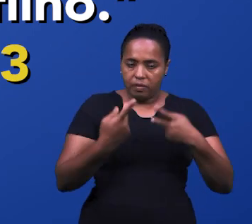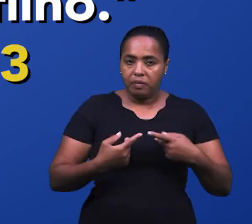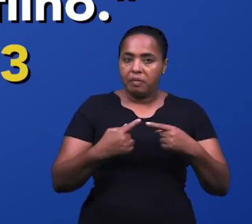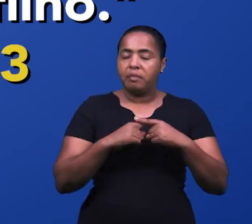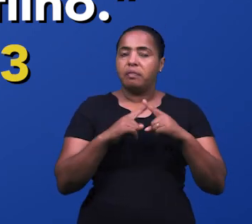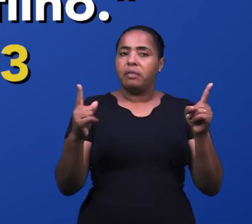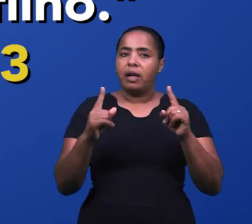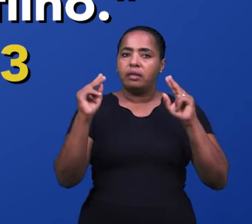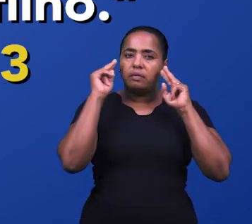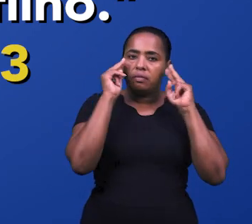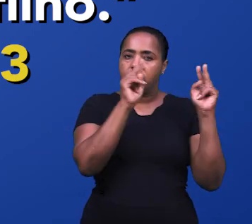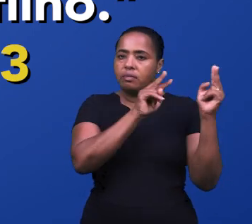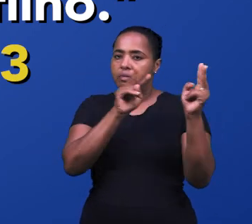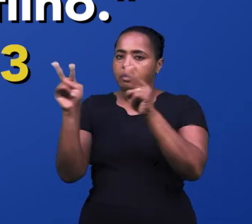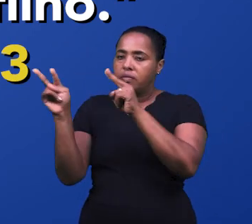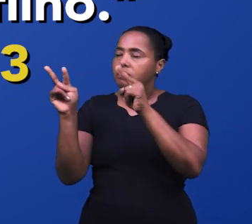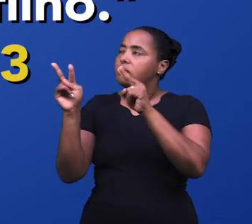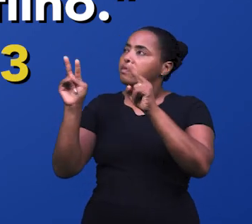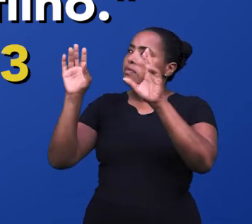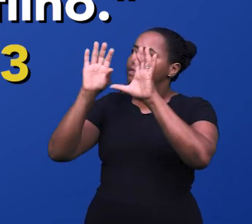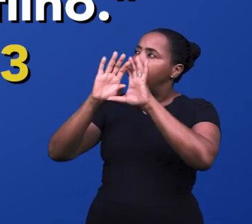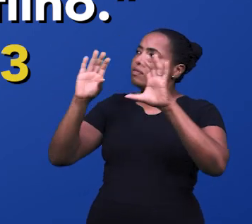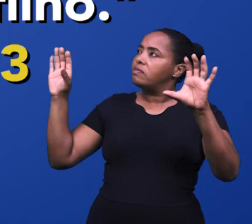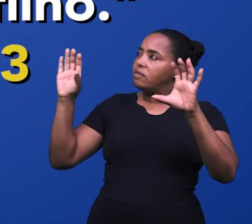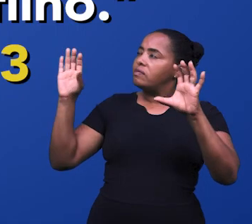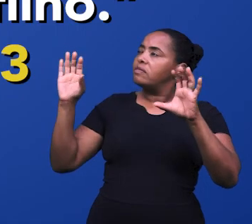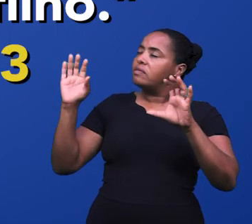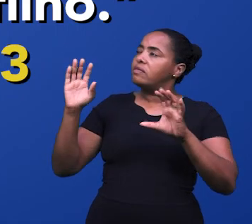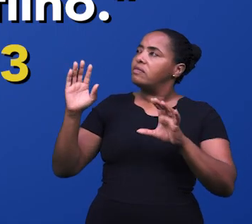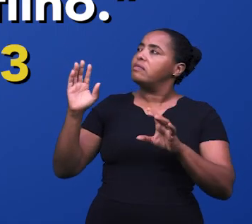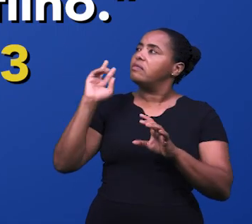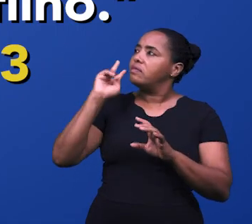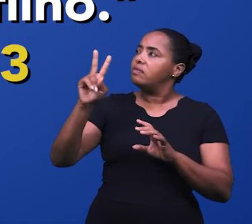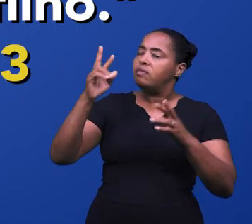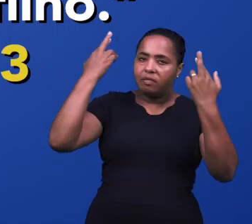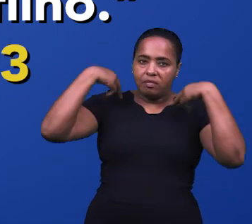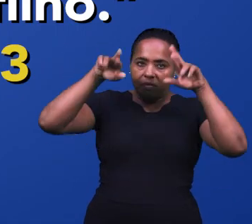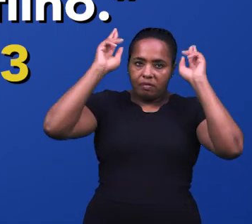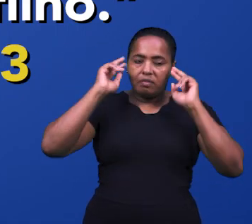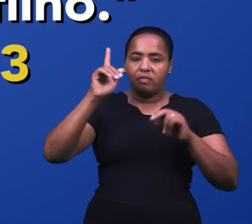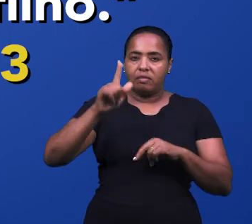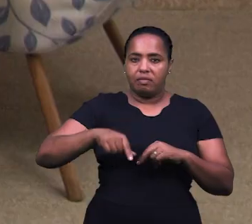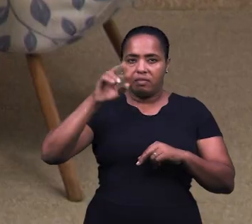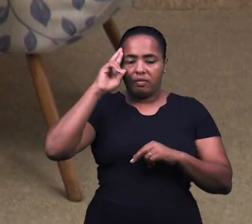quando olhamos para as coisas do alto, nós podemos encontrar o Cordeiro que é Jesus.